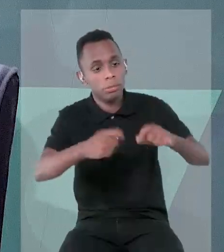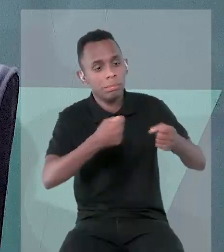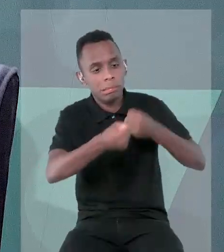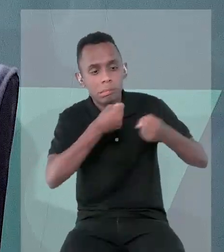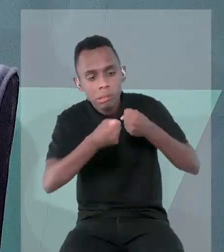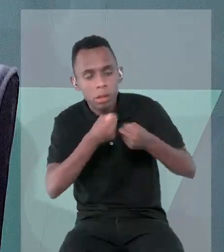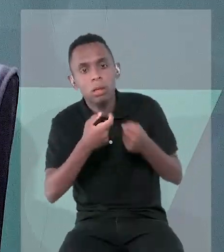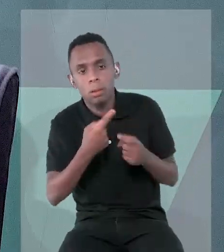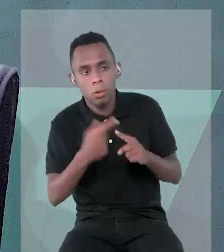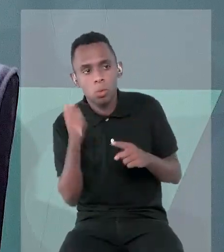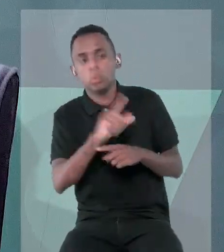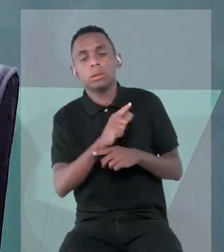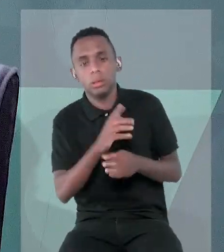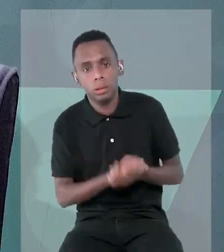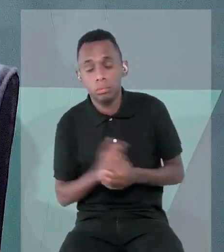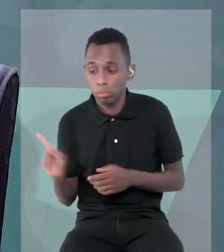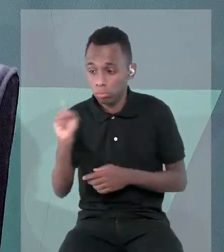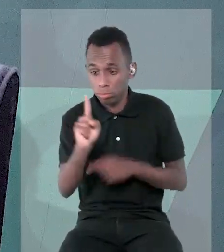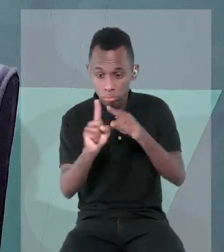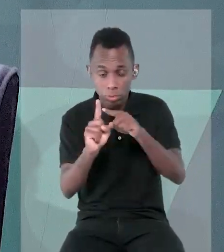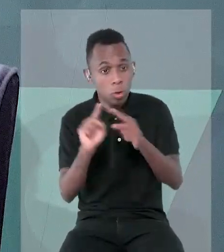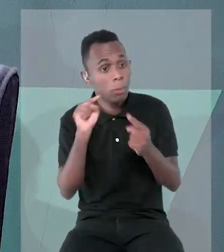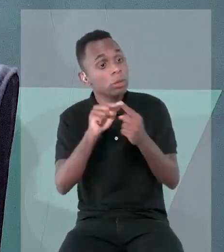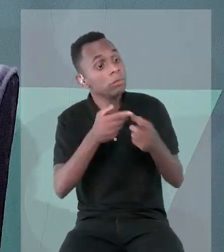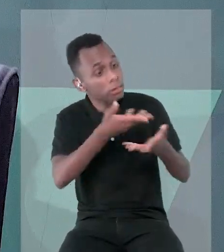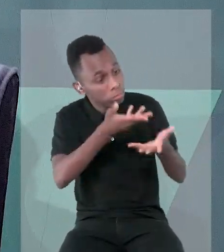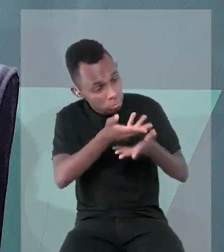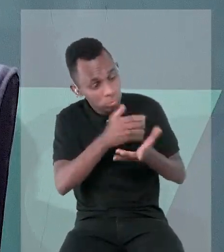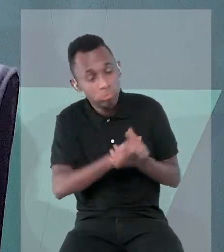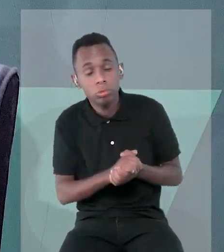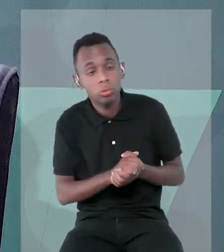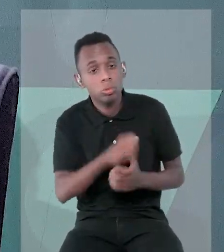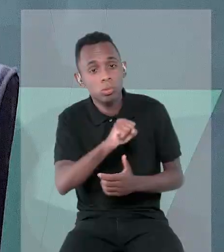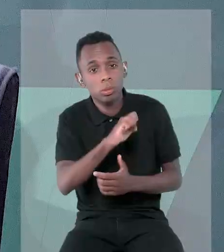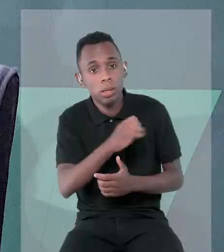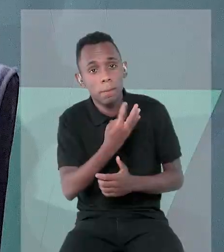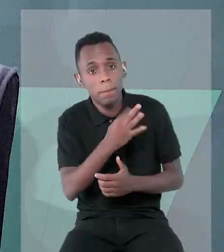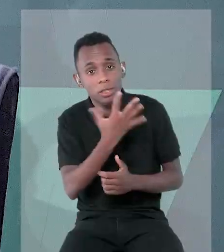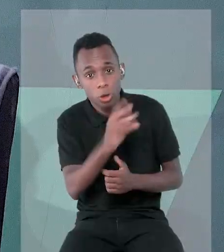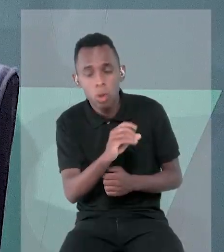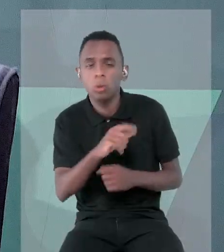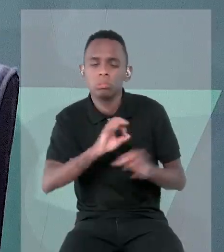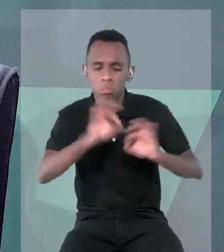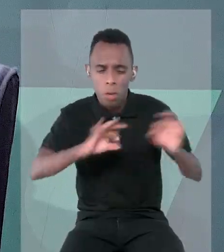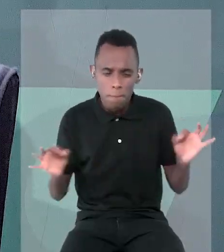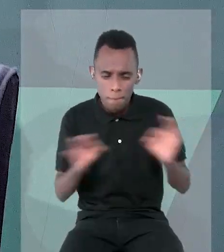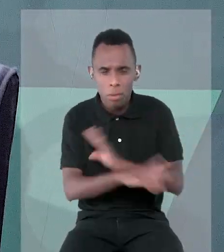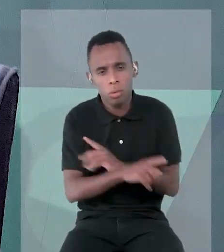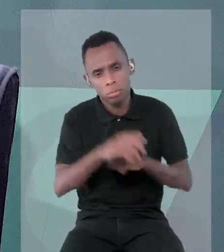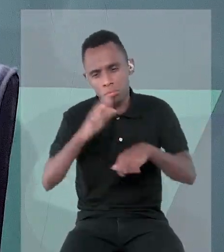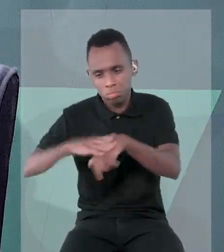conseguir entrevistar o Sebastião. Então o Wim Wenders tinha uma missão que era entrevistar o Sebastião. Então estava tudo preparado, ele, claro, é um